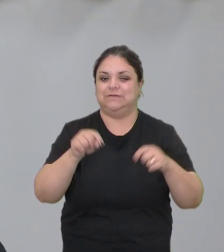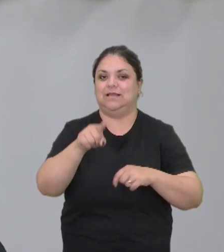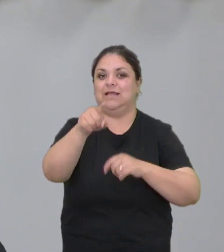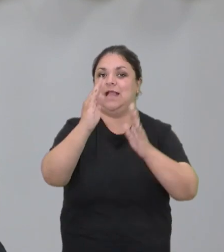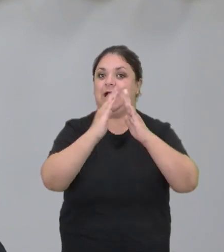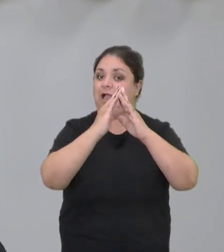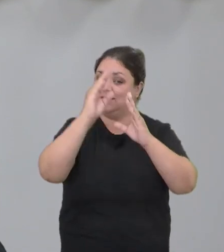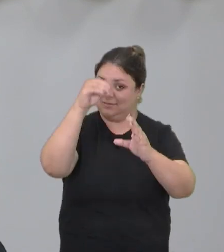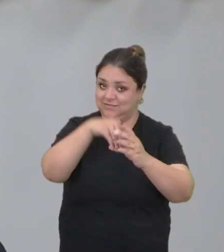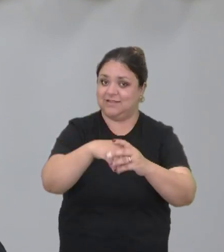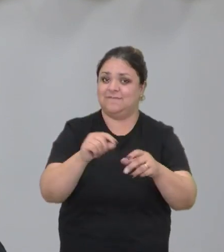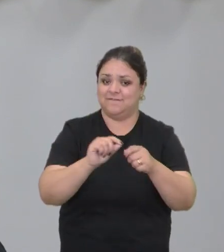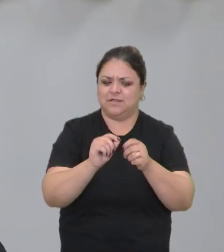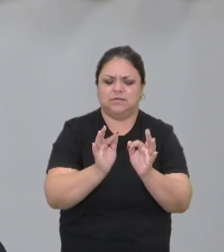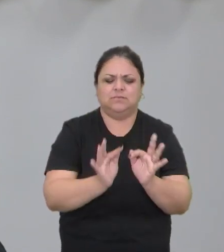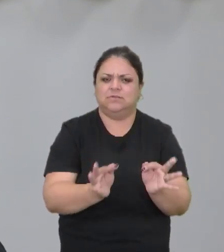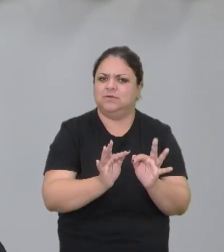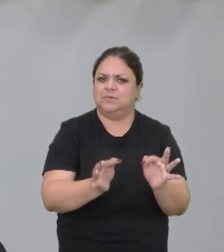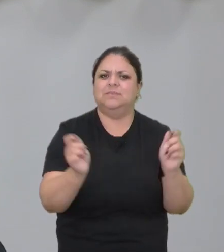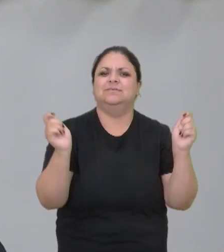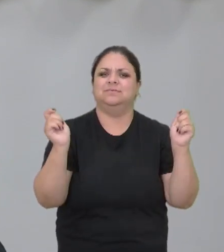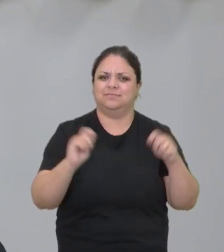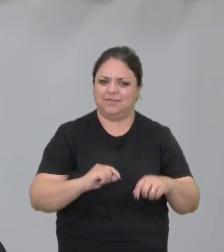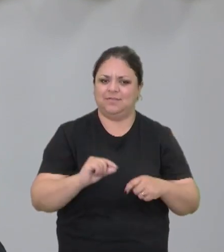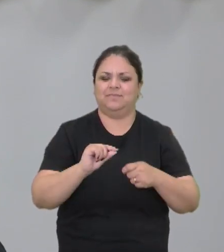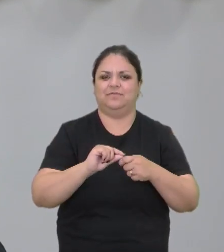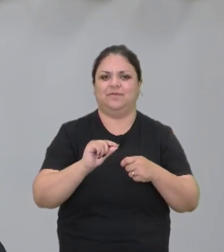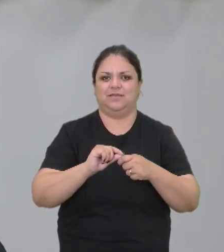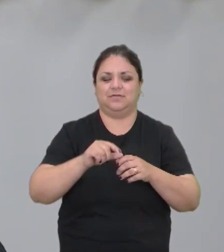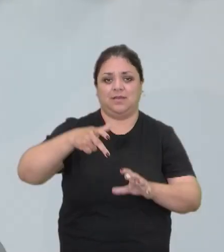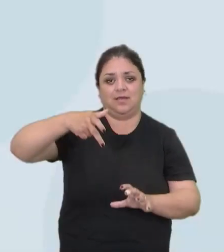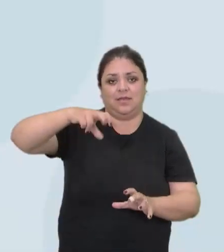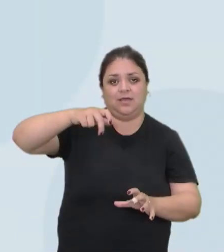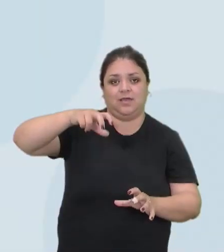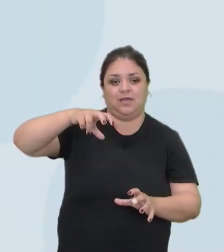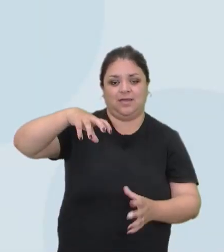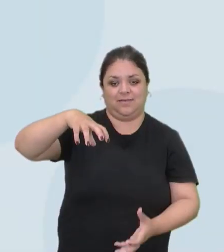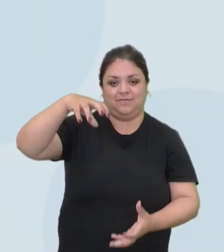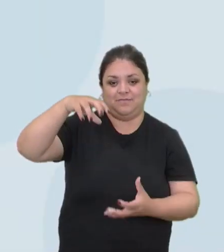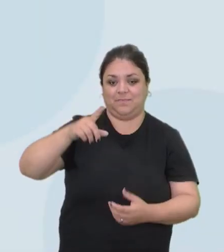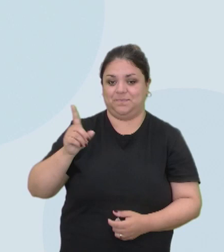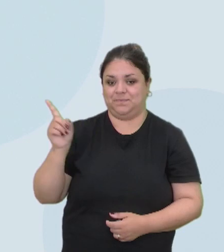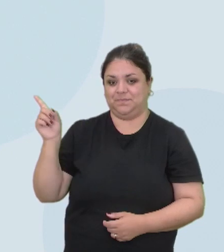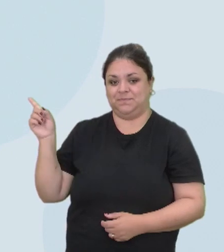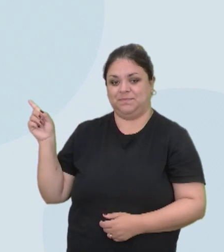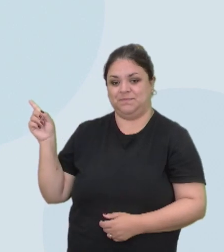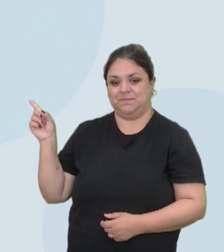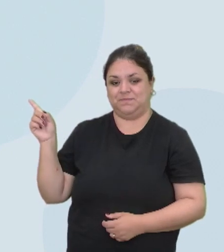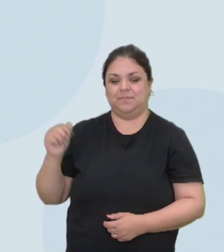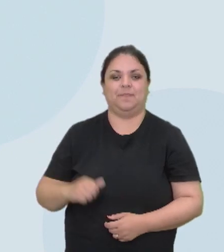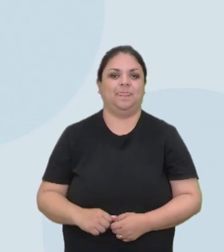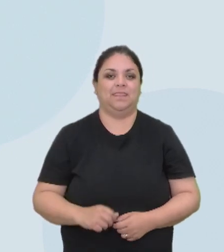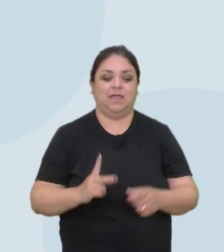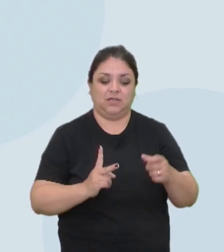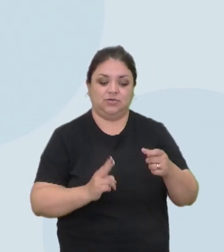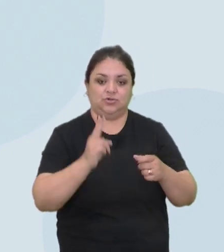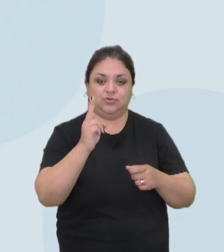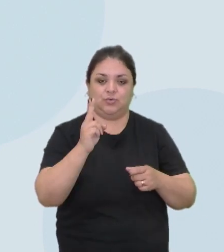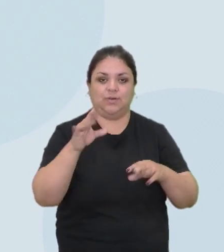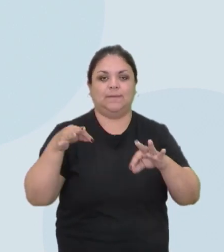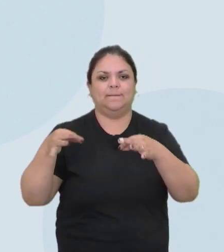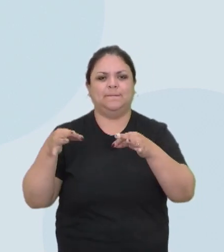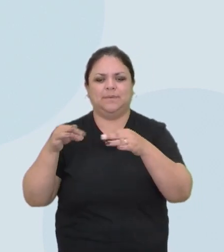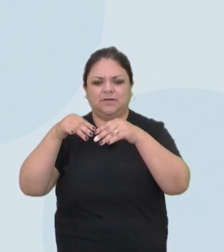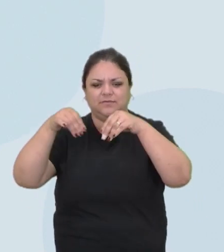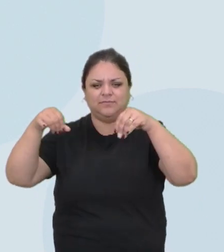de vocês, bem simplesinho. Então, a gente tem uma garrafa PET com tampa, uma tesoura, pano fino, elástico